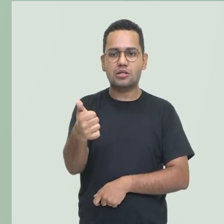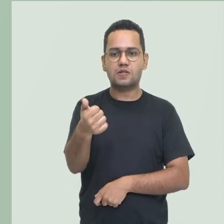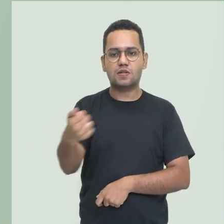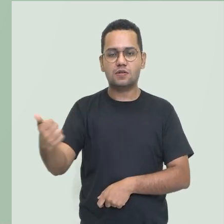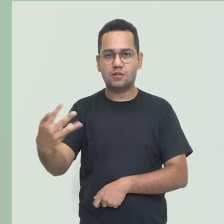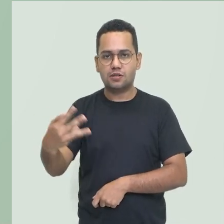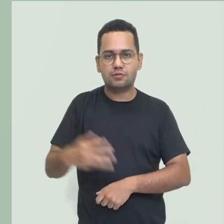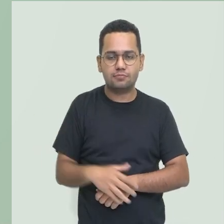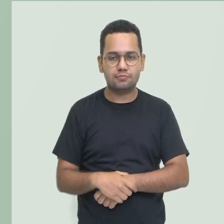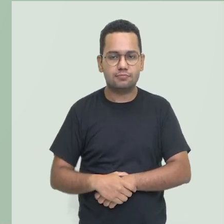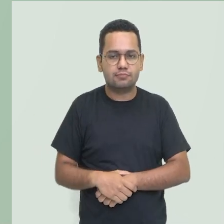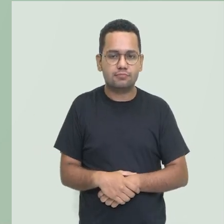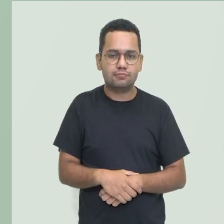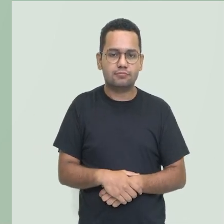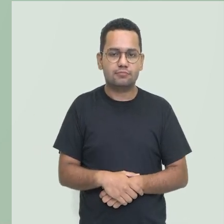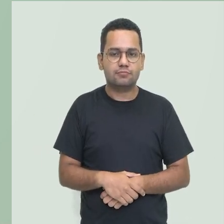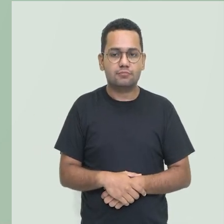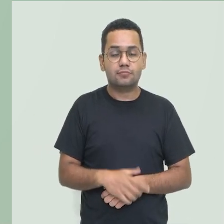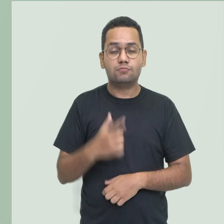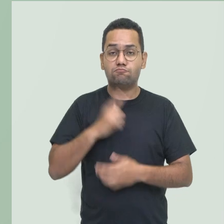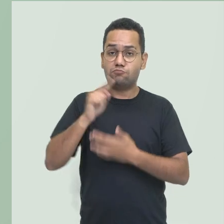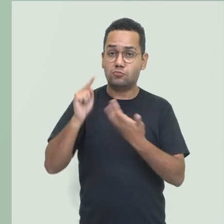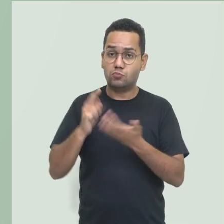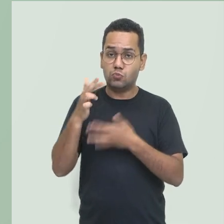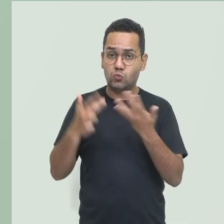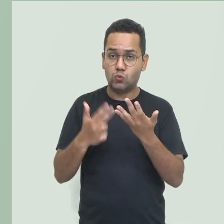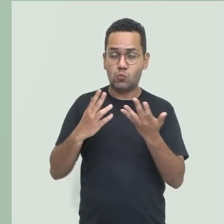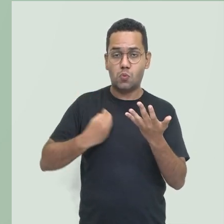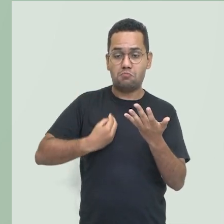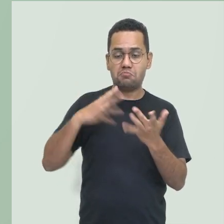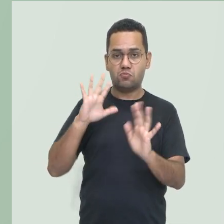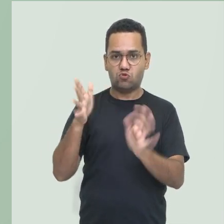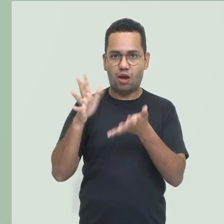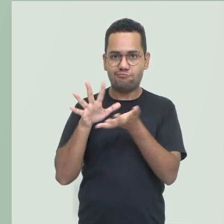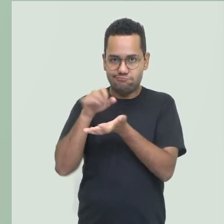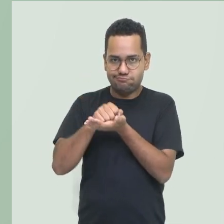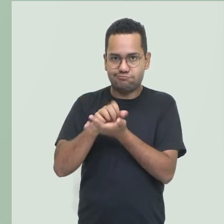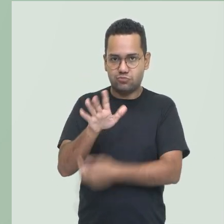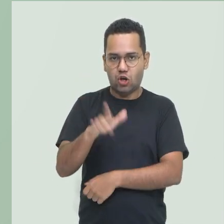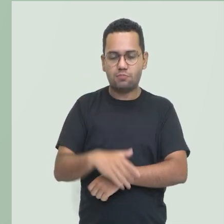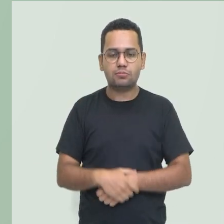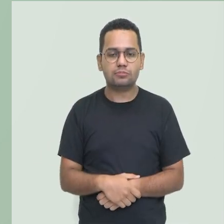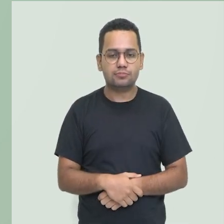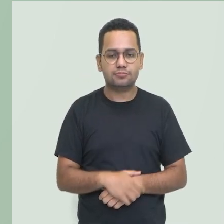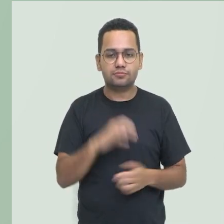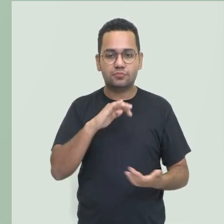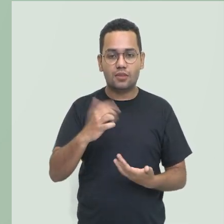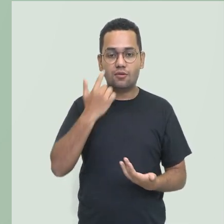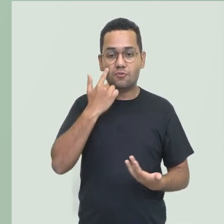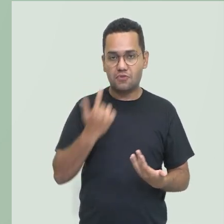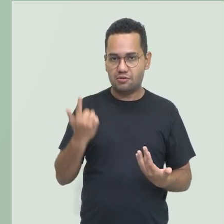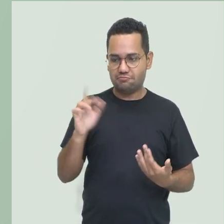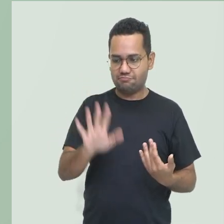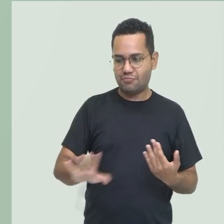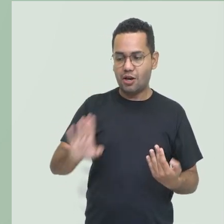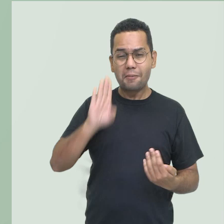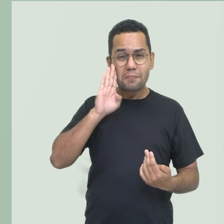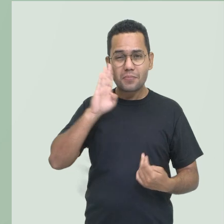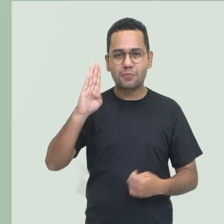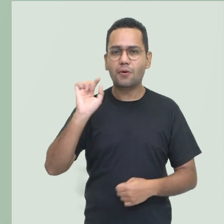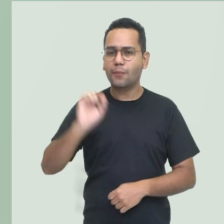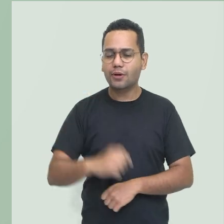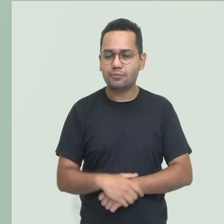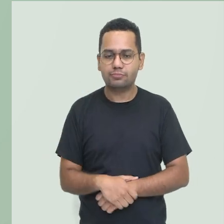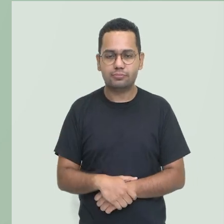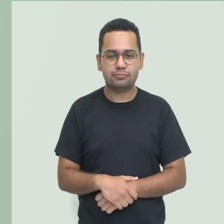o número de espécies catalogadas. E trago aí como destaque nesse gráfico central aí